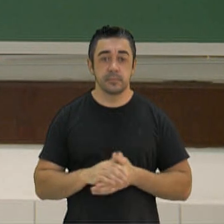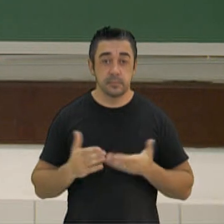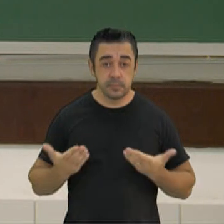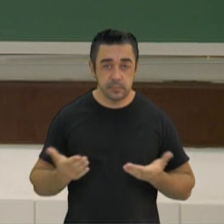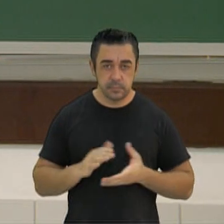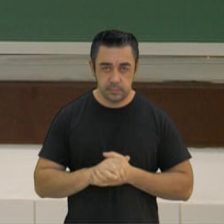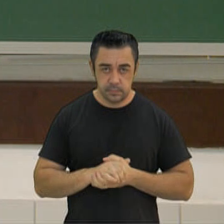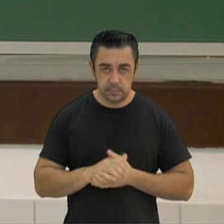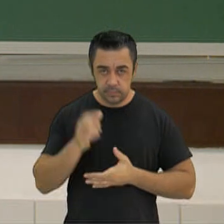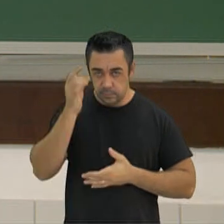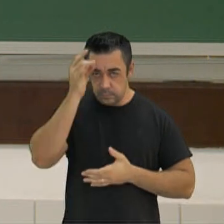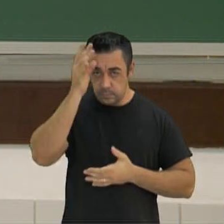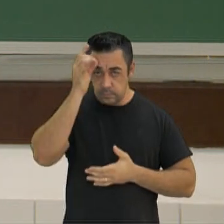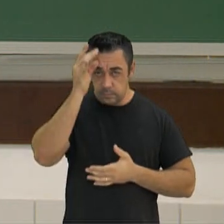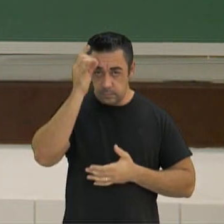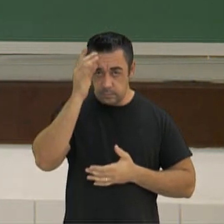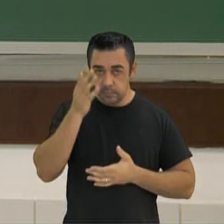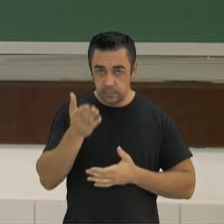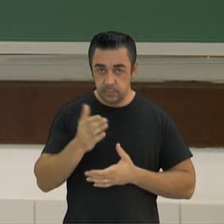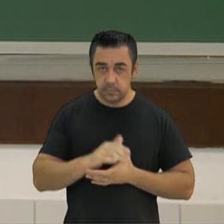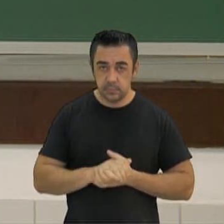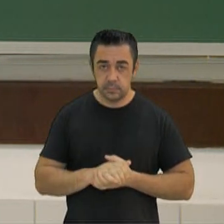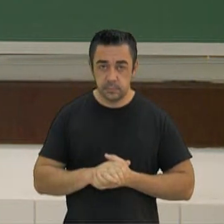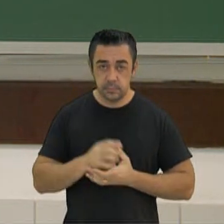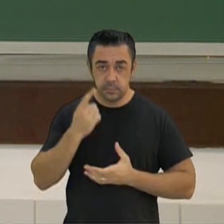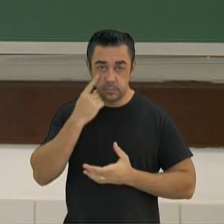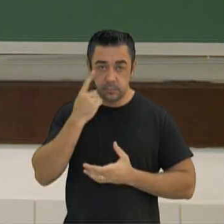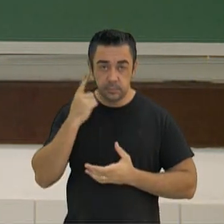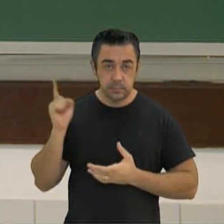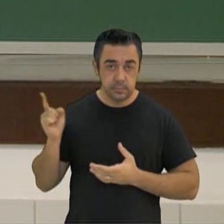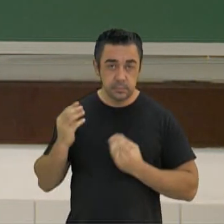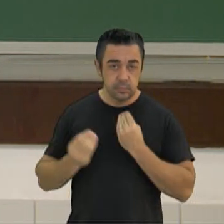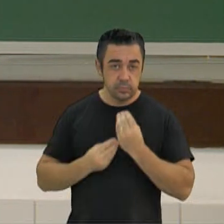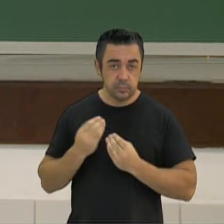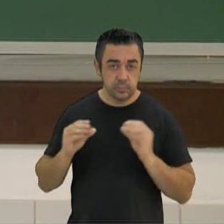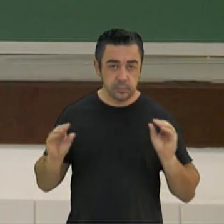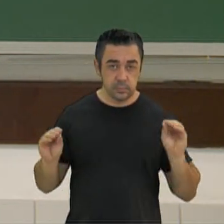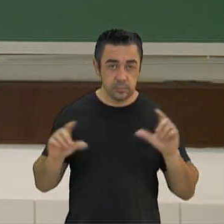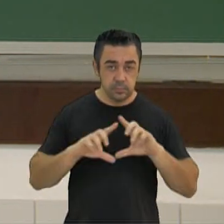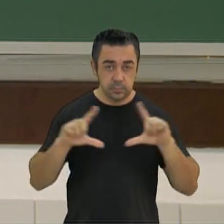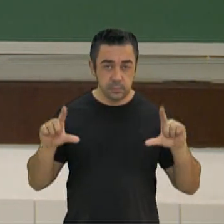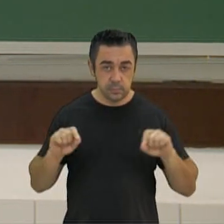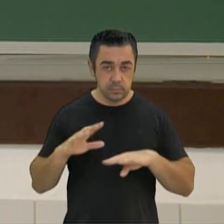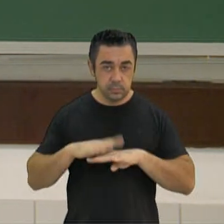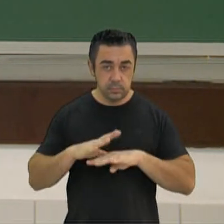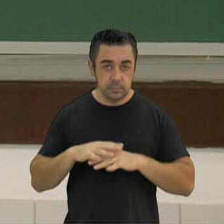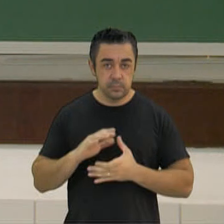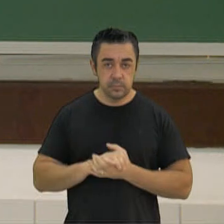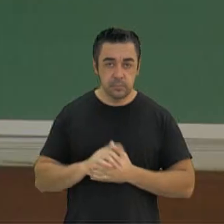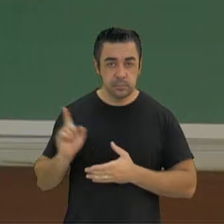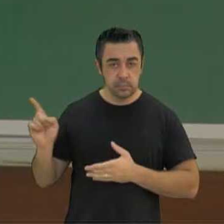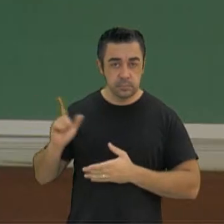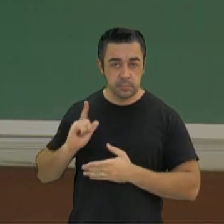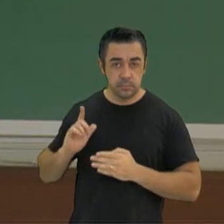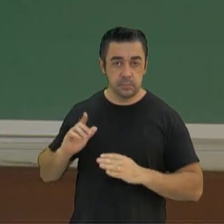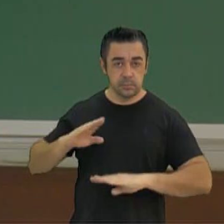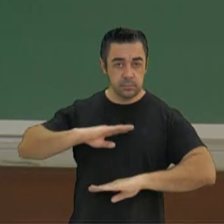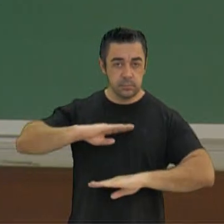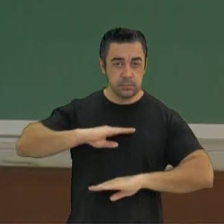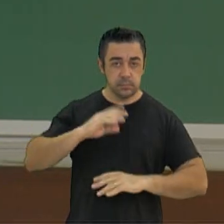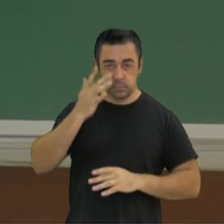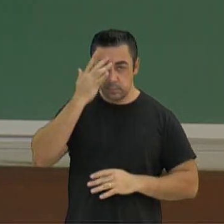E aí, galera? Foi fácil, né? Vamos dar uma olhada aqui como que fica essa expressão? Então, nós temos ali uma situação em que a pessoa